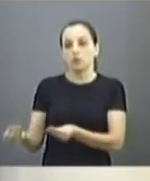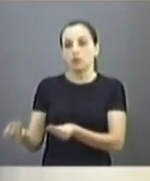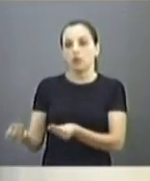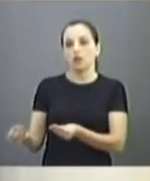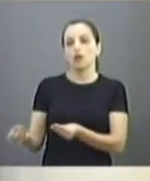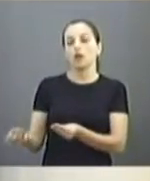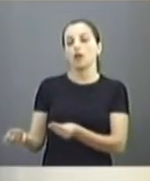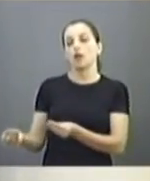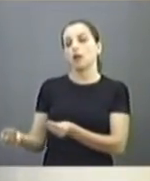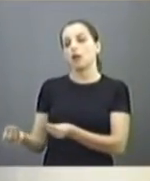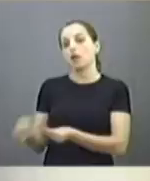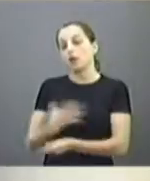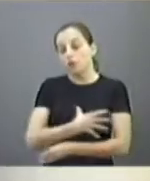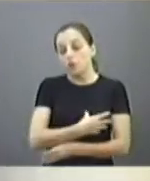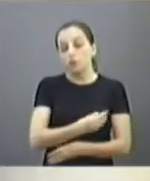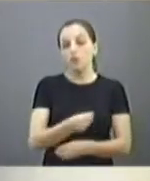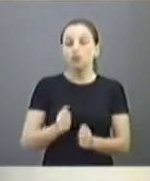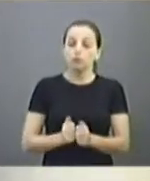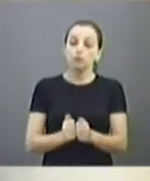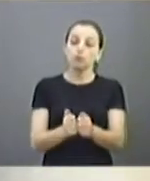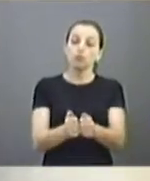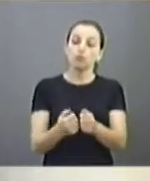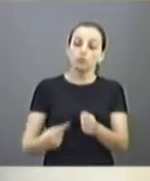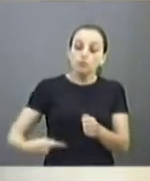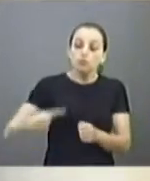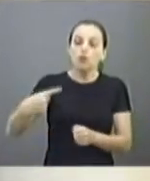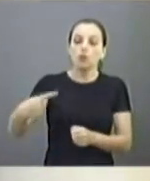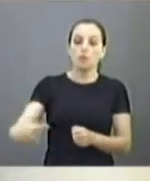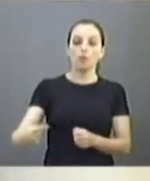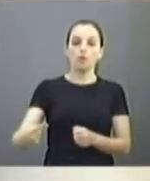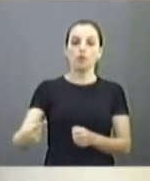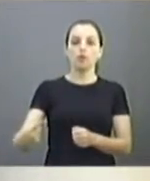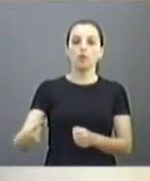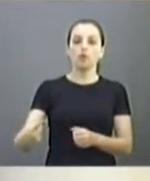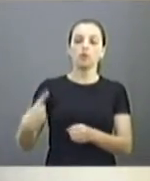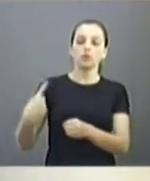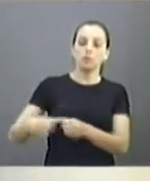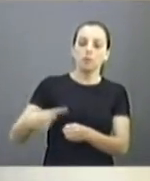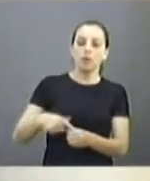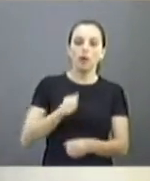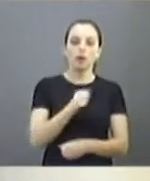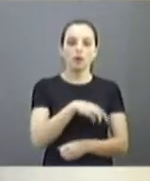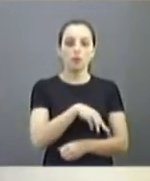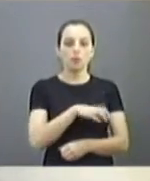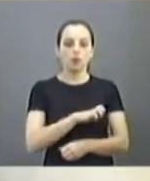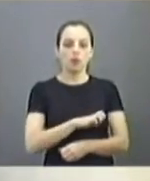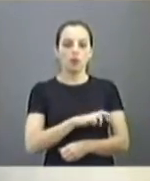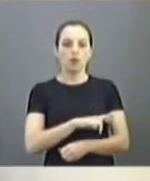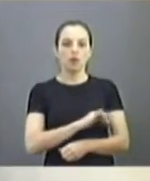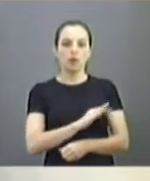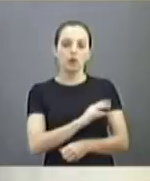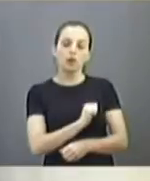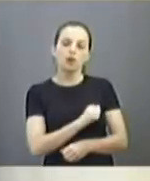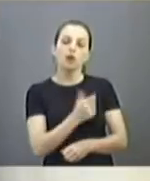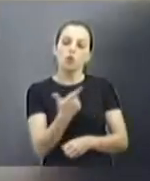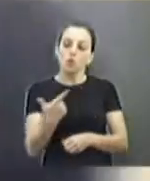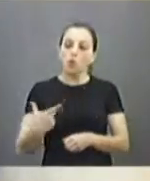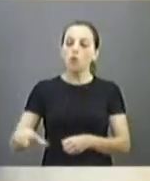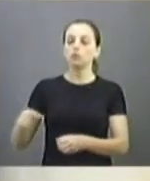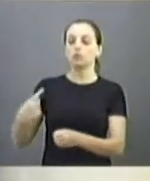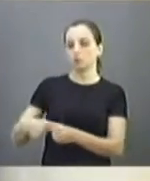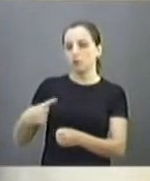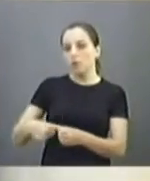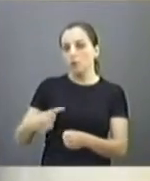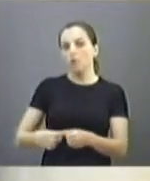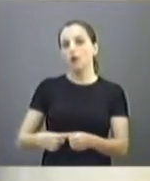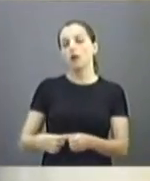as crianças e depois do terminal de integração ir para o Jardim América ou ir para a vila e para os locais que